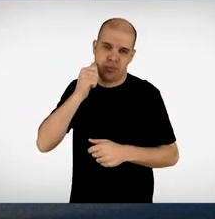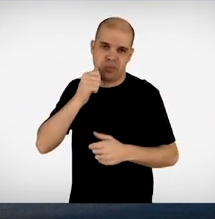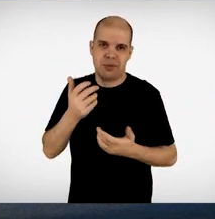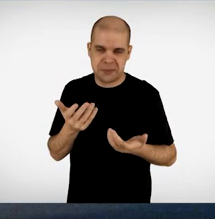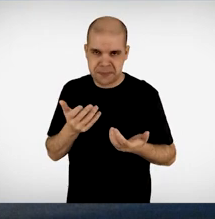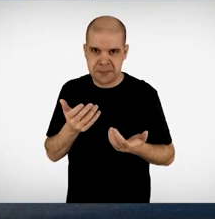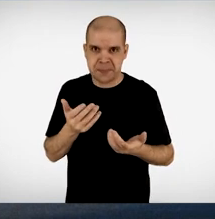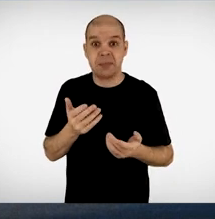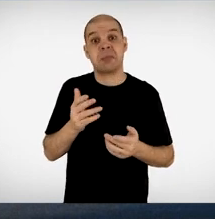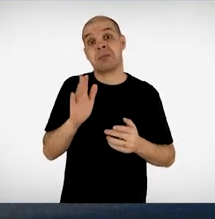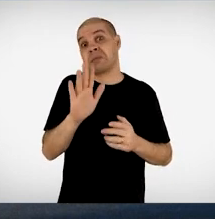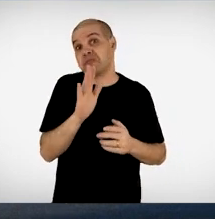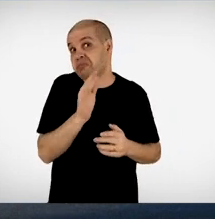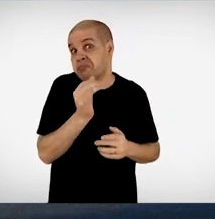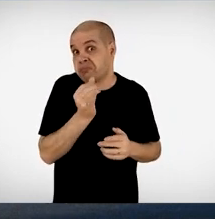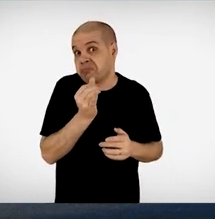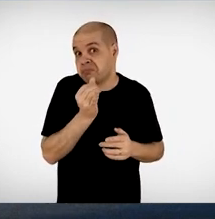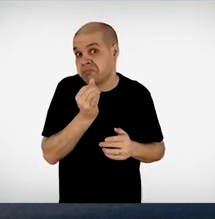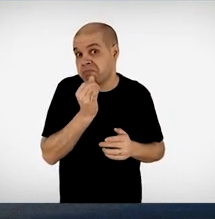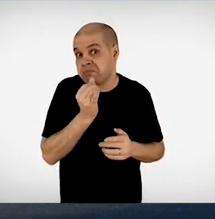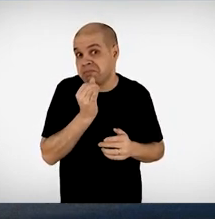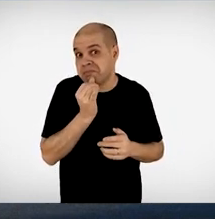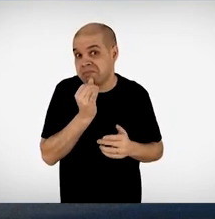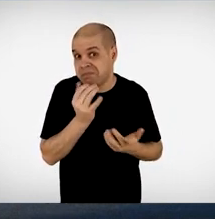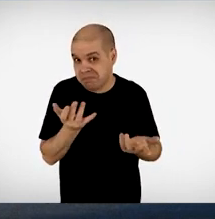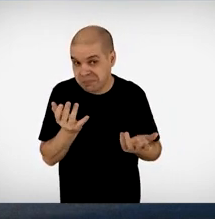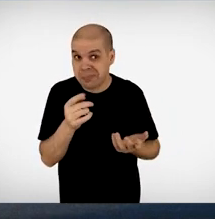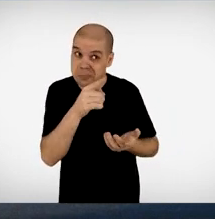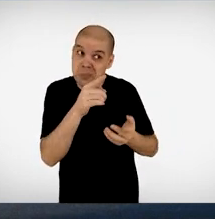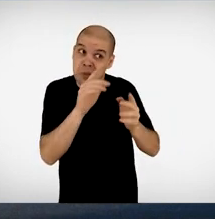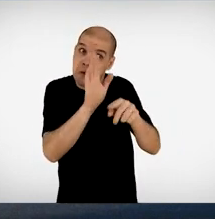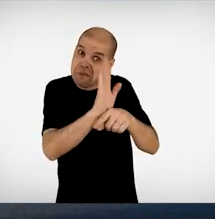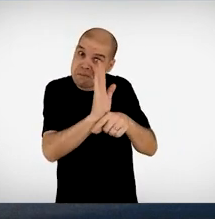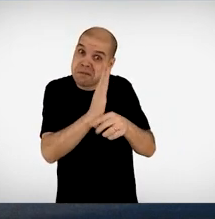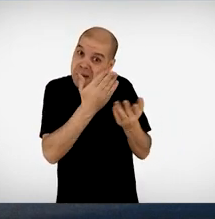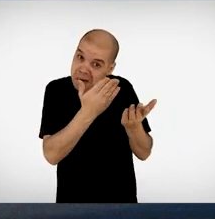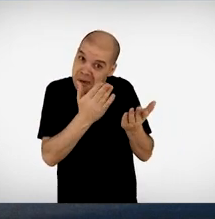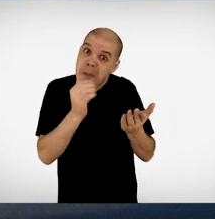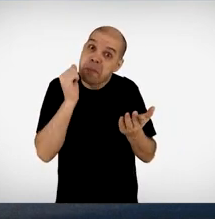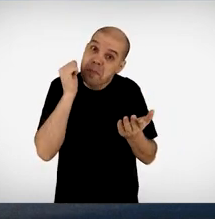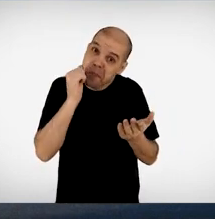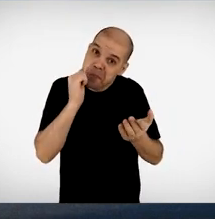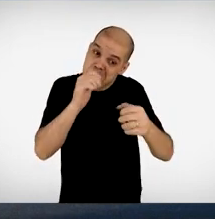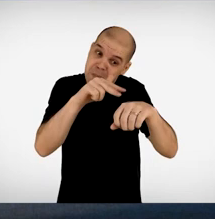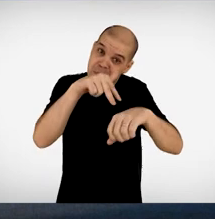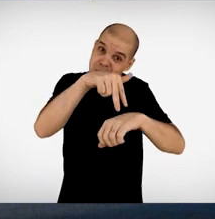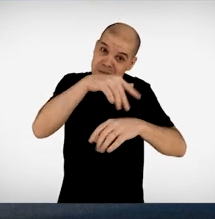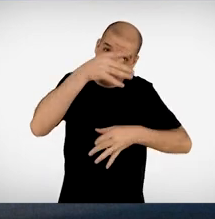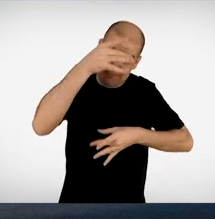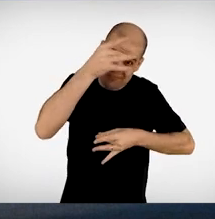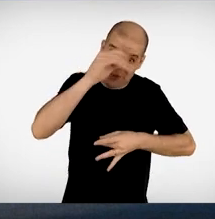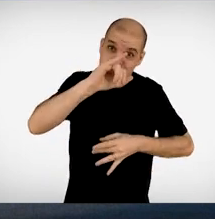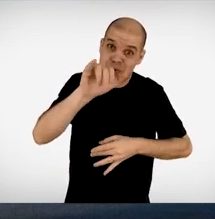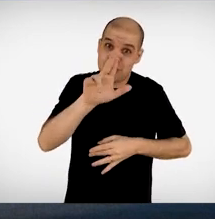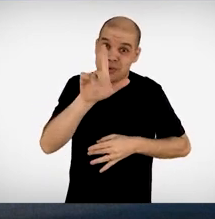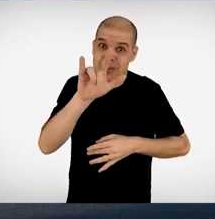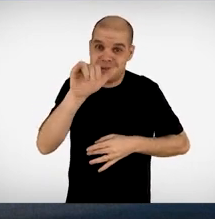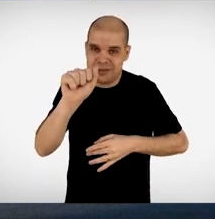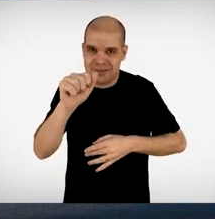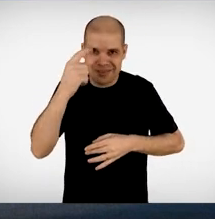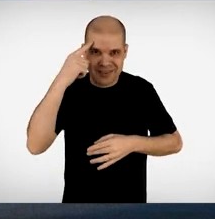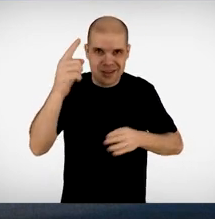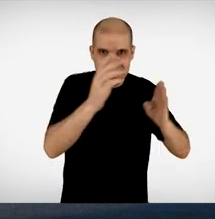fala de uma mulher do nosso tempo, de hoje, num determinado lugar. O filme começa falando